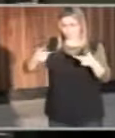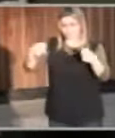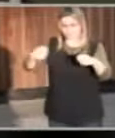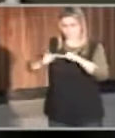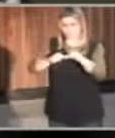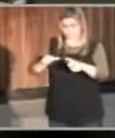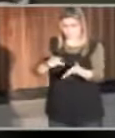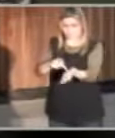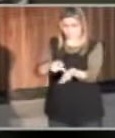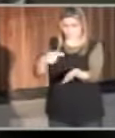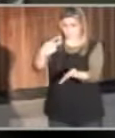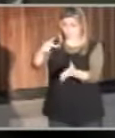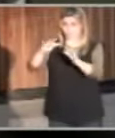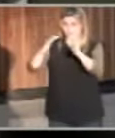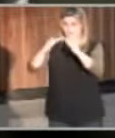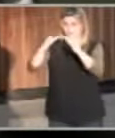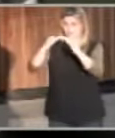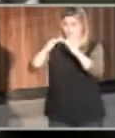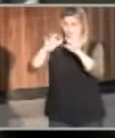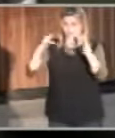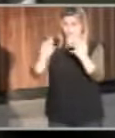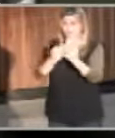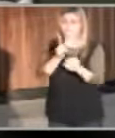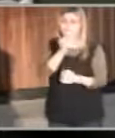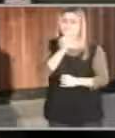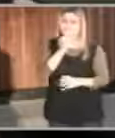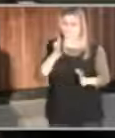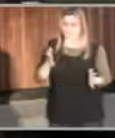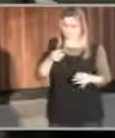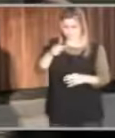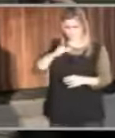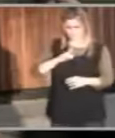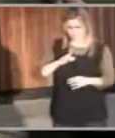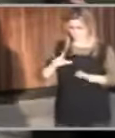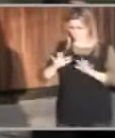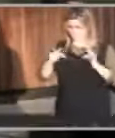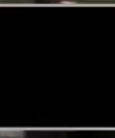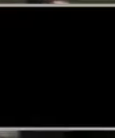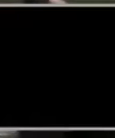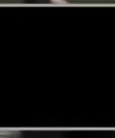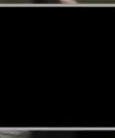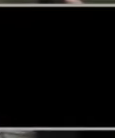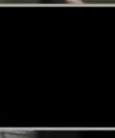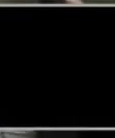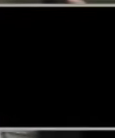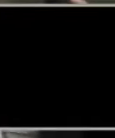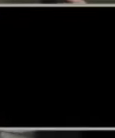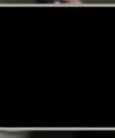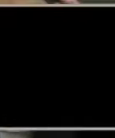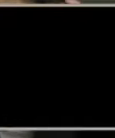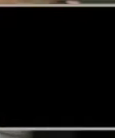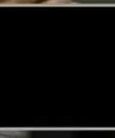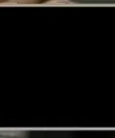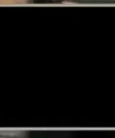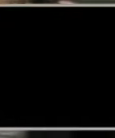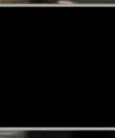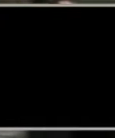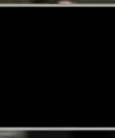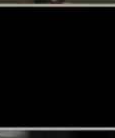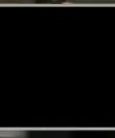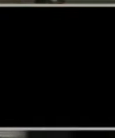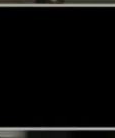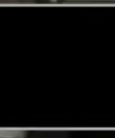na tua casa por exemplo você separa tempo para reunir a tua família e abençoá-la e